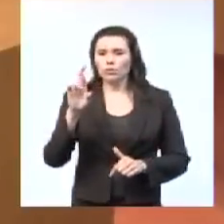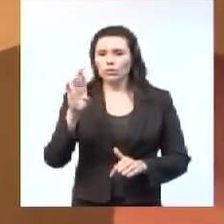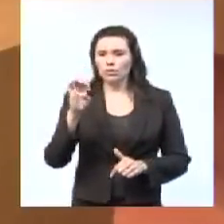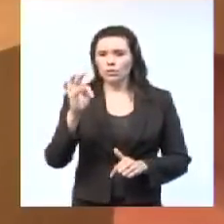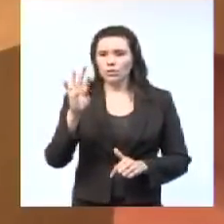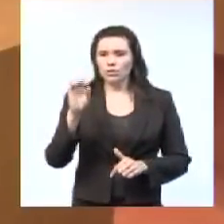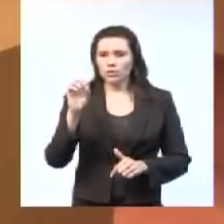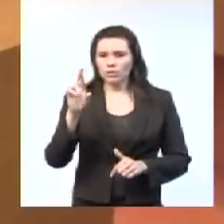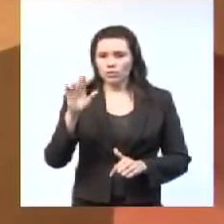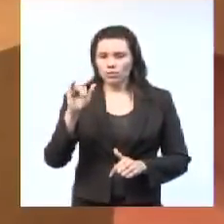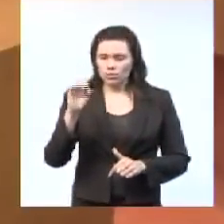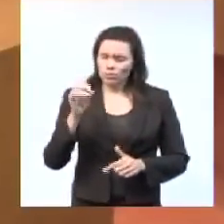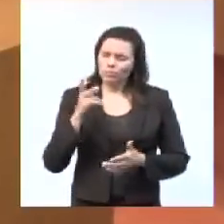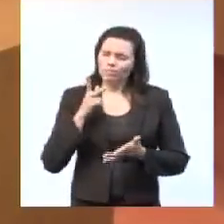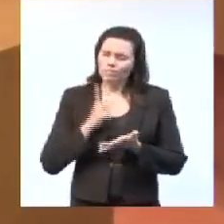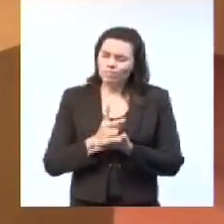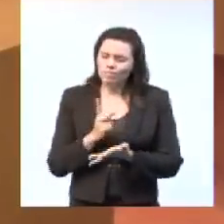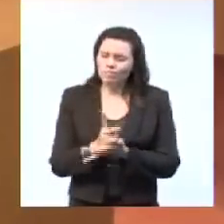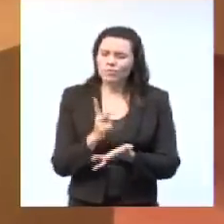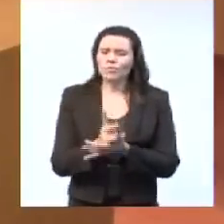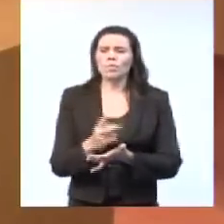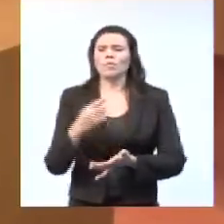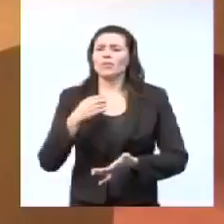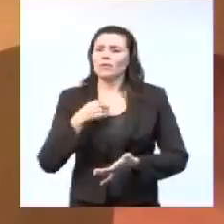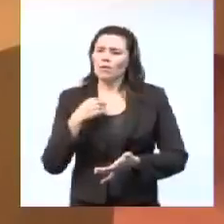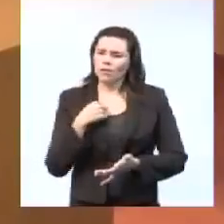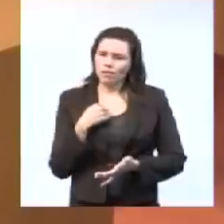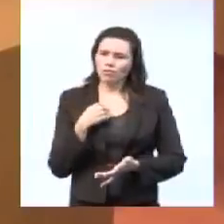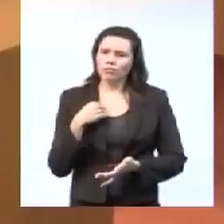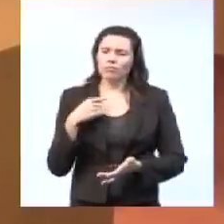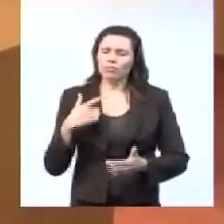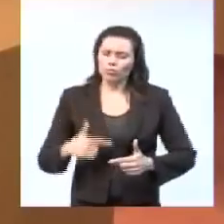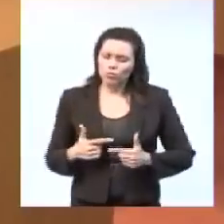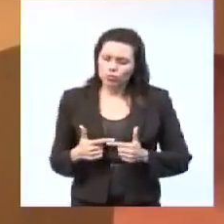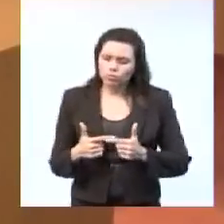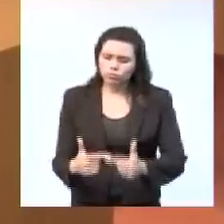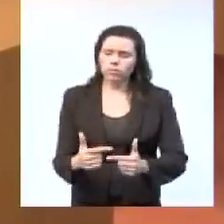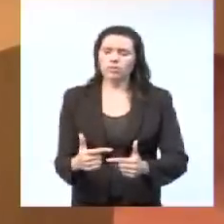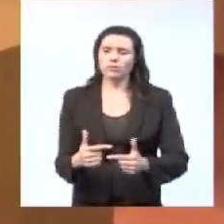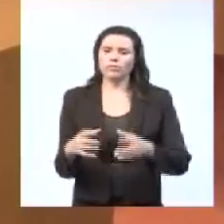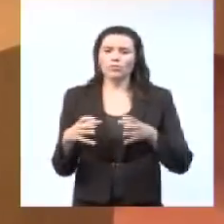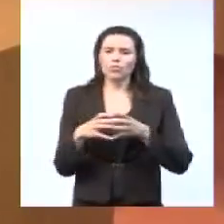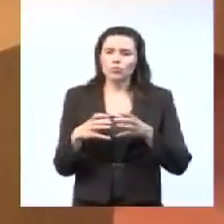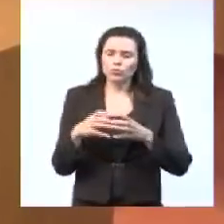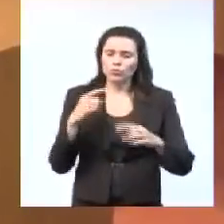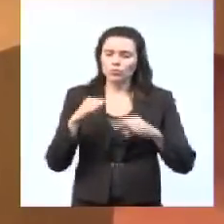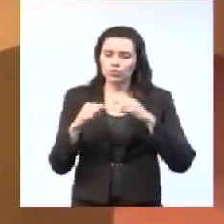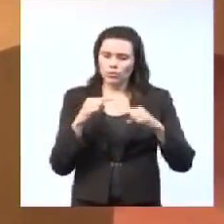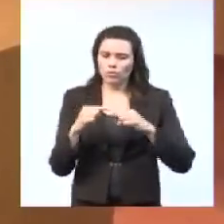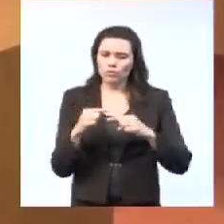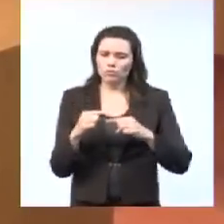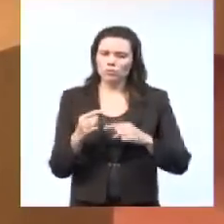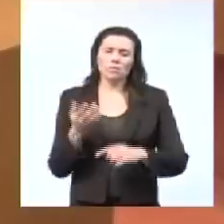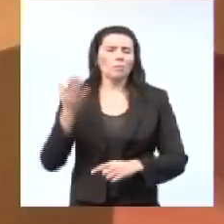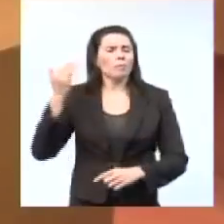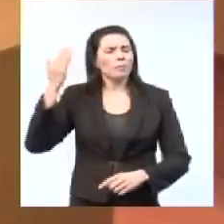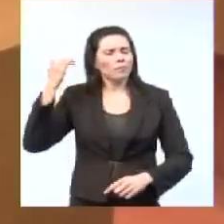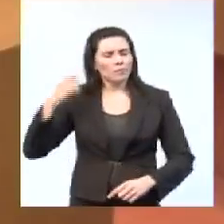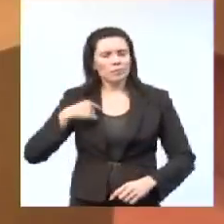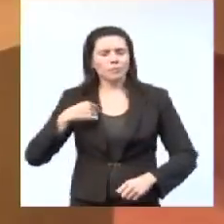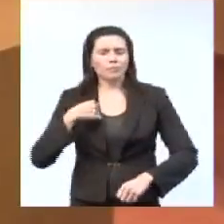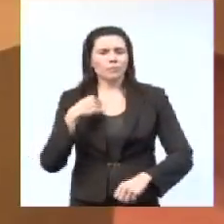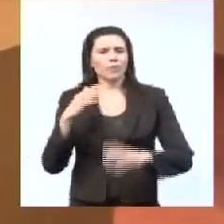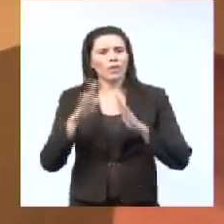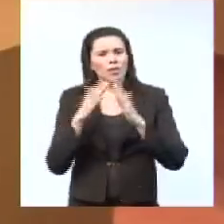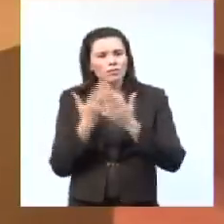política. A militância dentro do movimento estudantil, que inclusive teve vários companheiros aqui, o